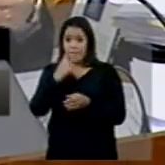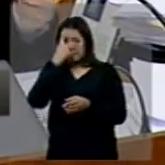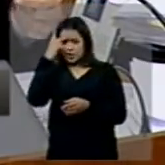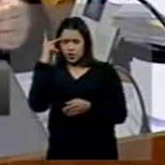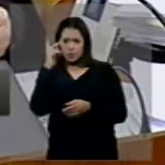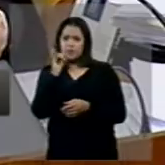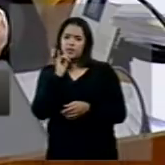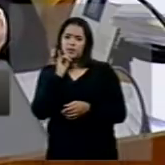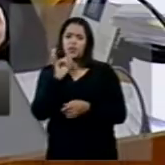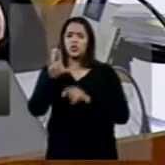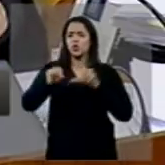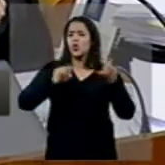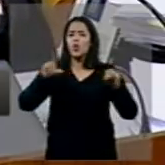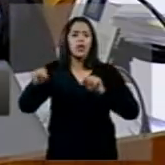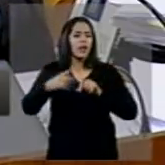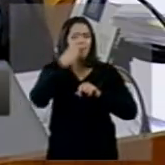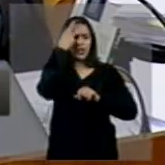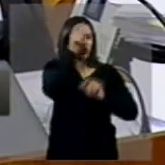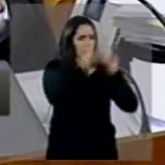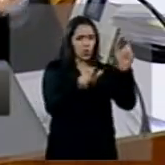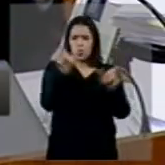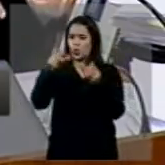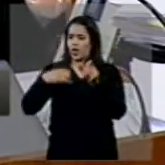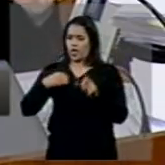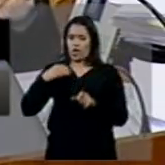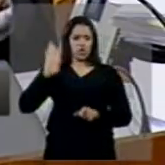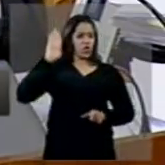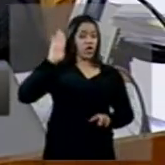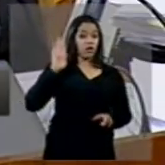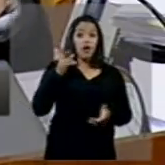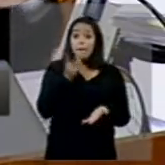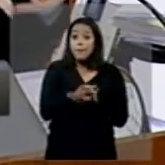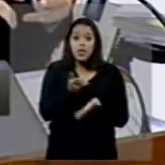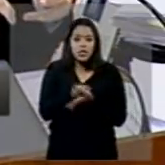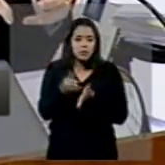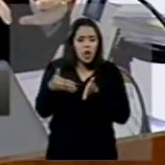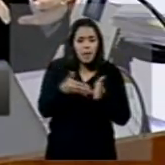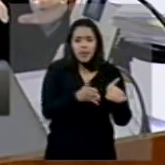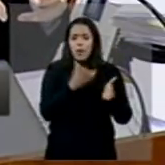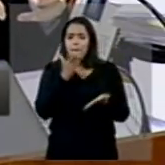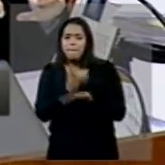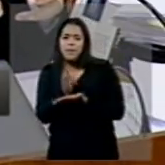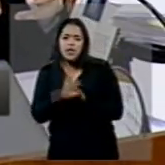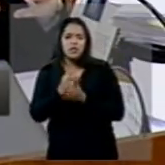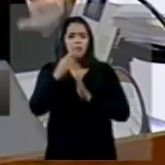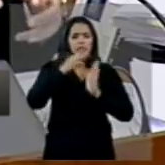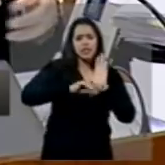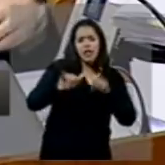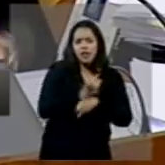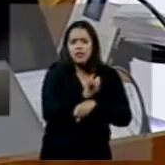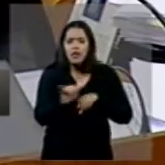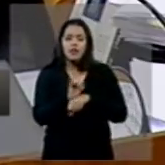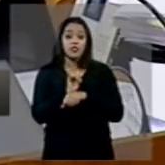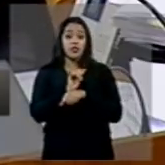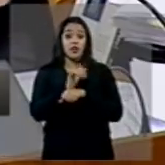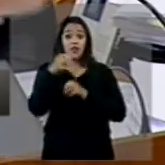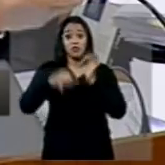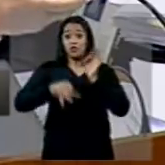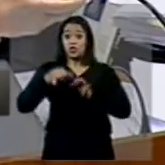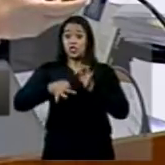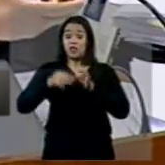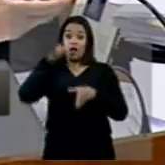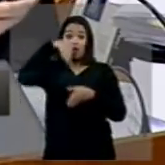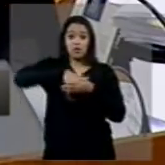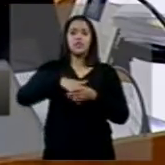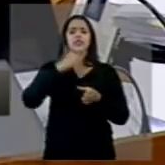saiba escolher entre os candidatos, os mesmos caminhos, os mesmos instrumentos são utilizados pela Justiça Eleitoral para que ele